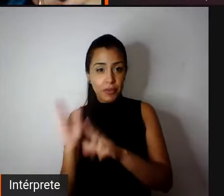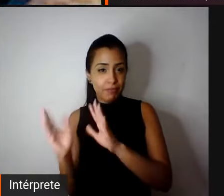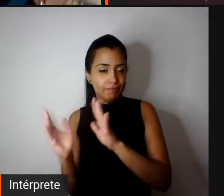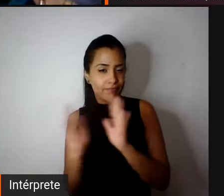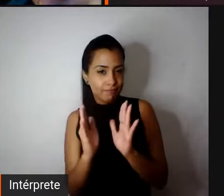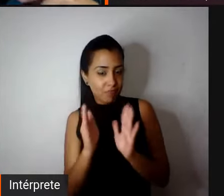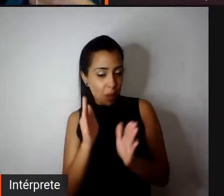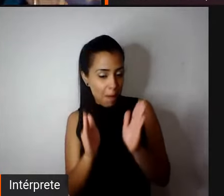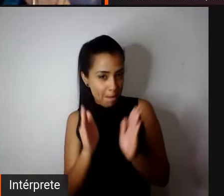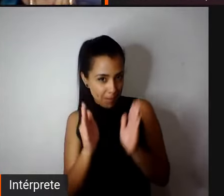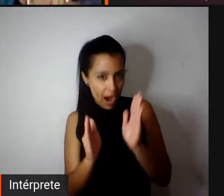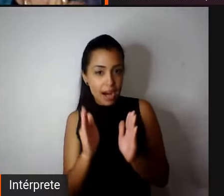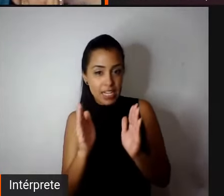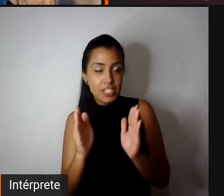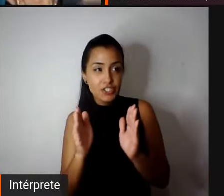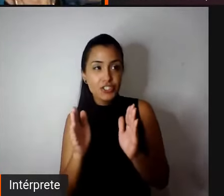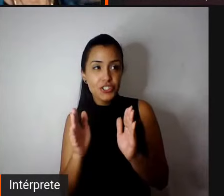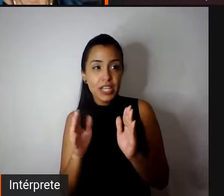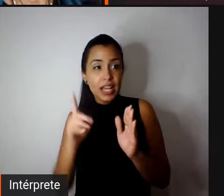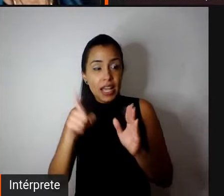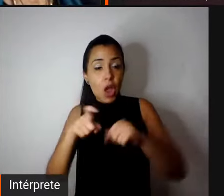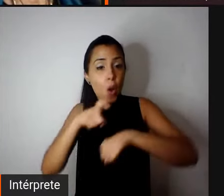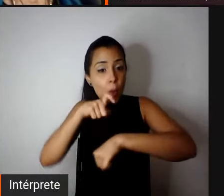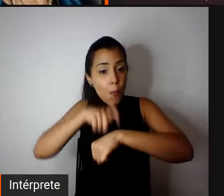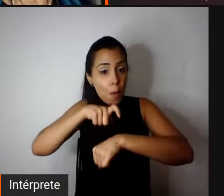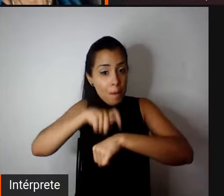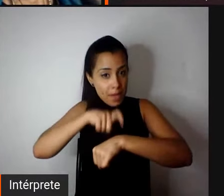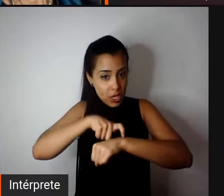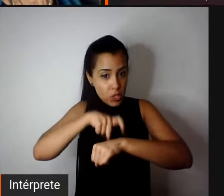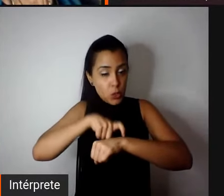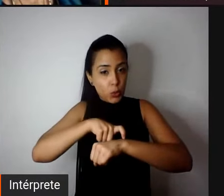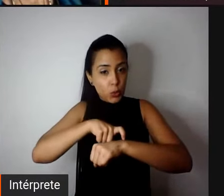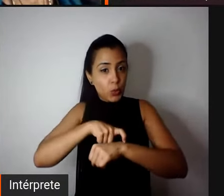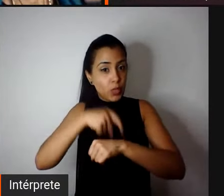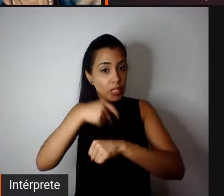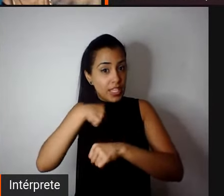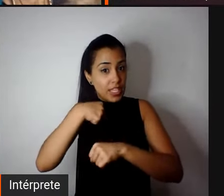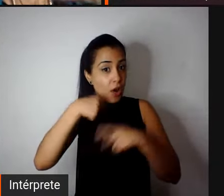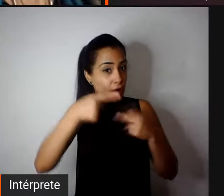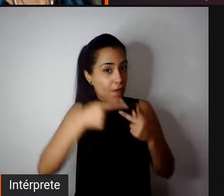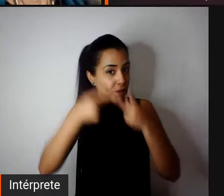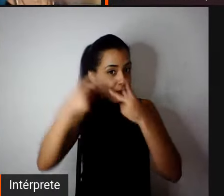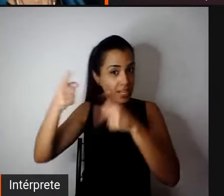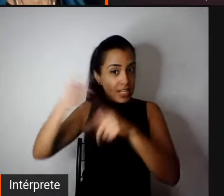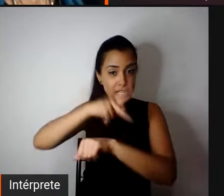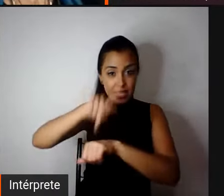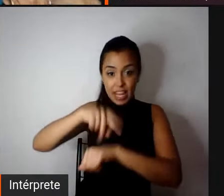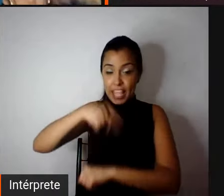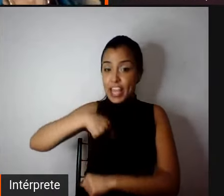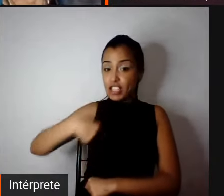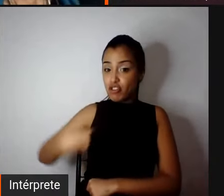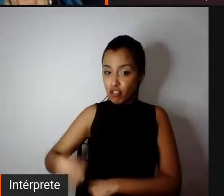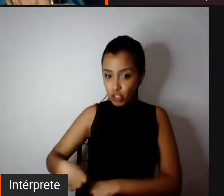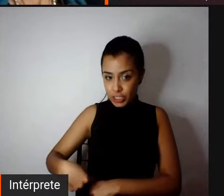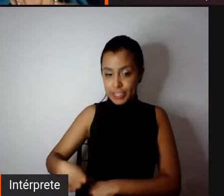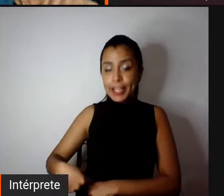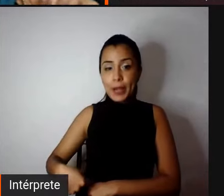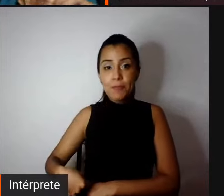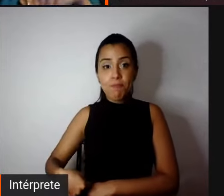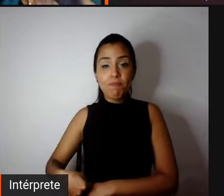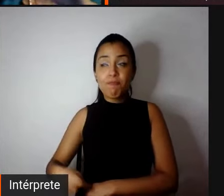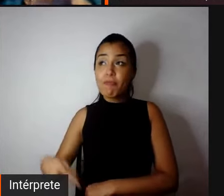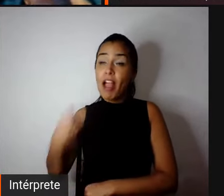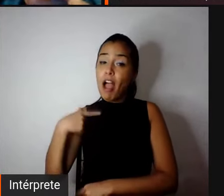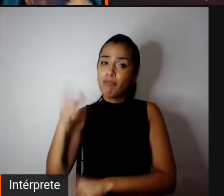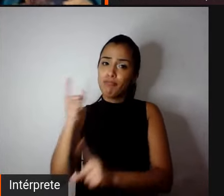que é um momento que eu fui na China, perdi as fotos, encontrei as fotos